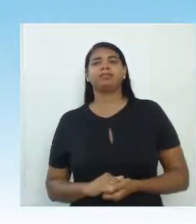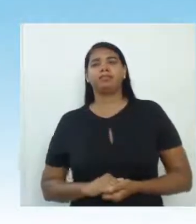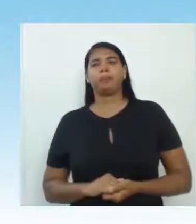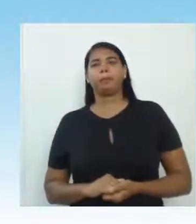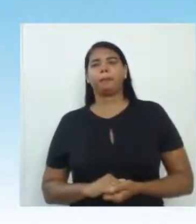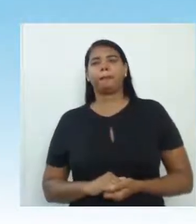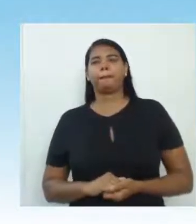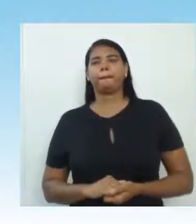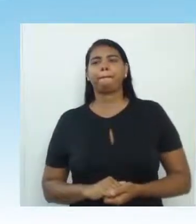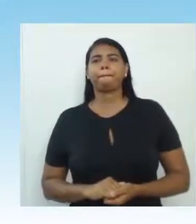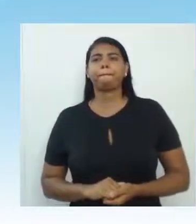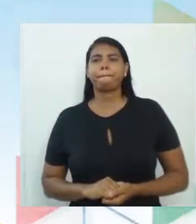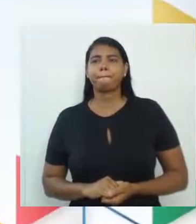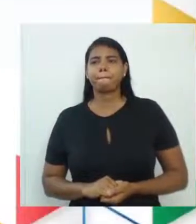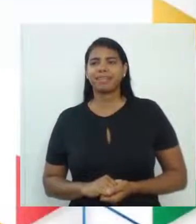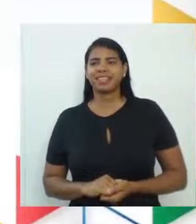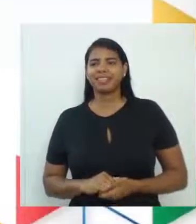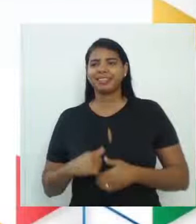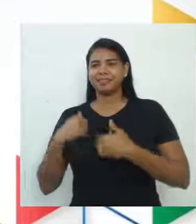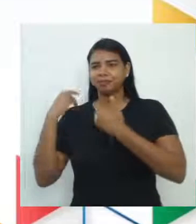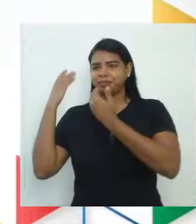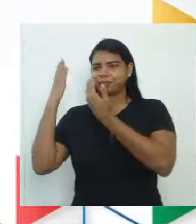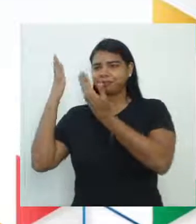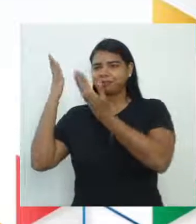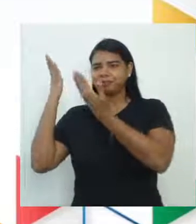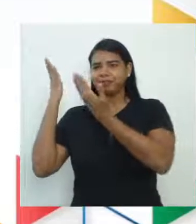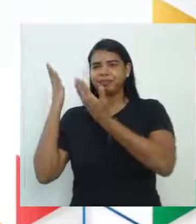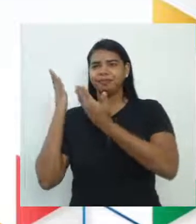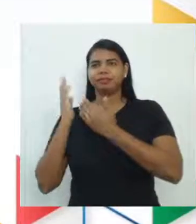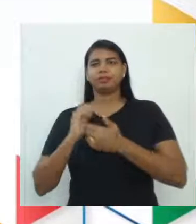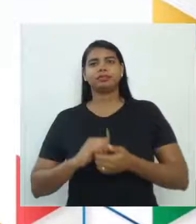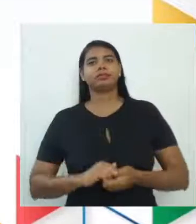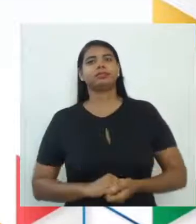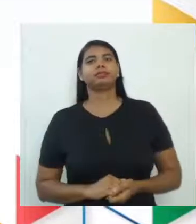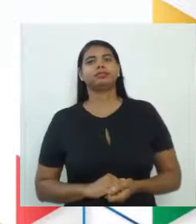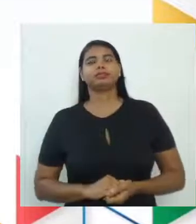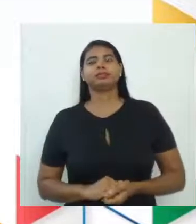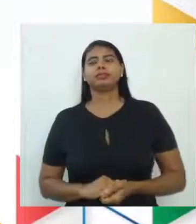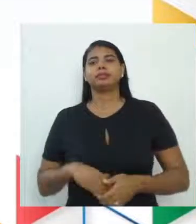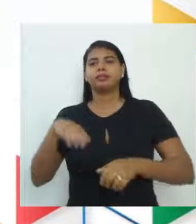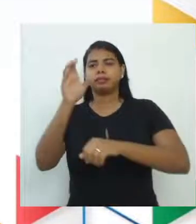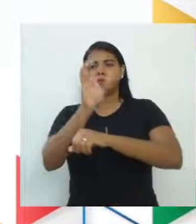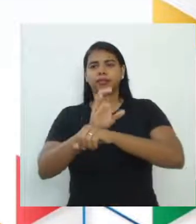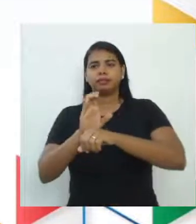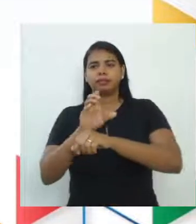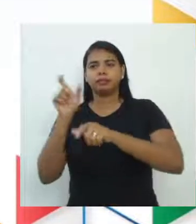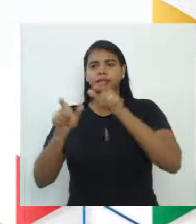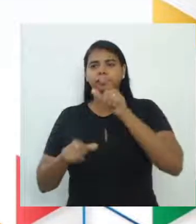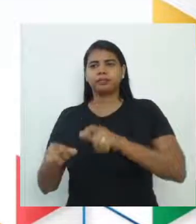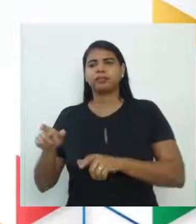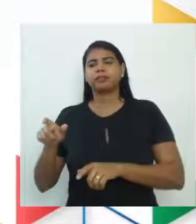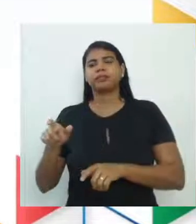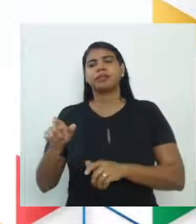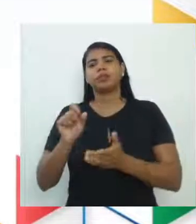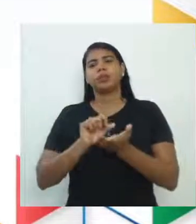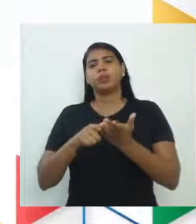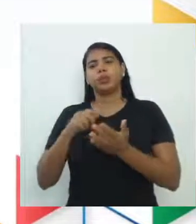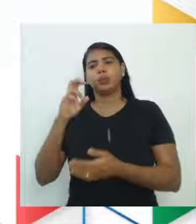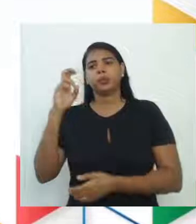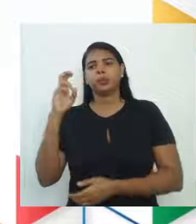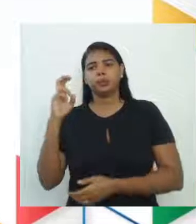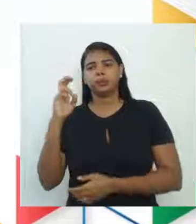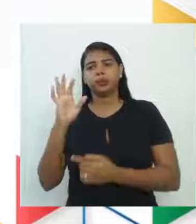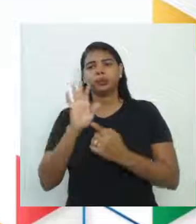dar uma olhadinha aí nos slides. A imagem aqui. Isso, ó. A Constituição Federal, né, no artigo 5º, estipula